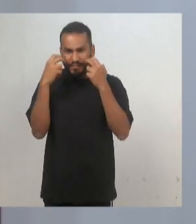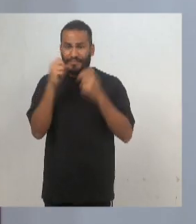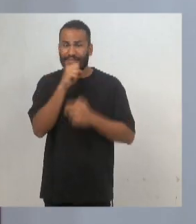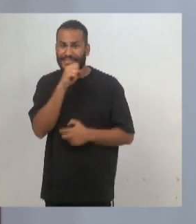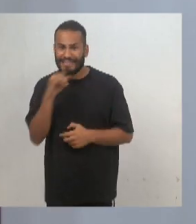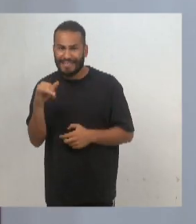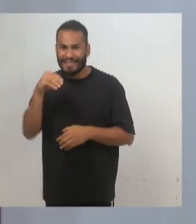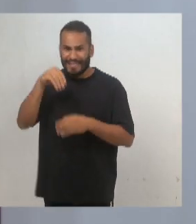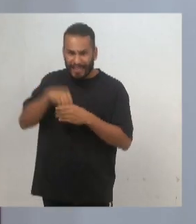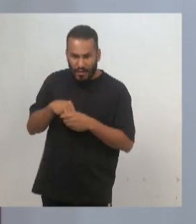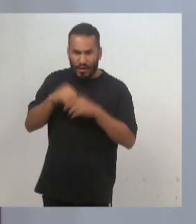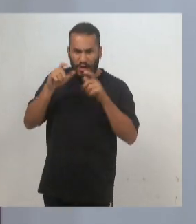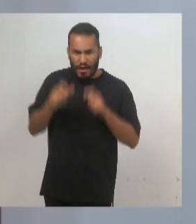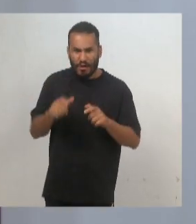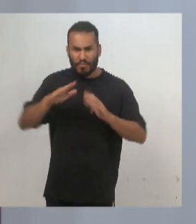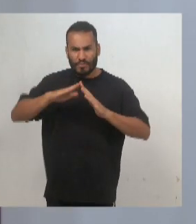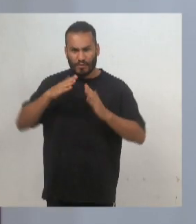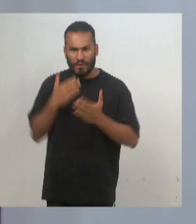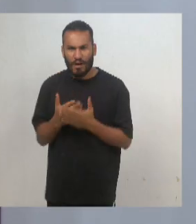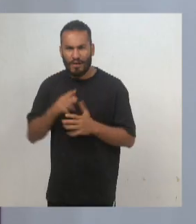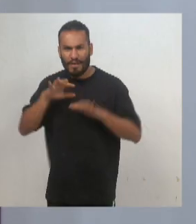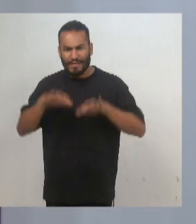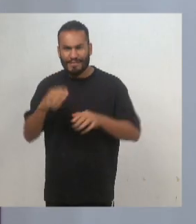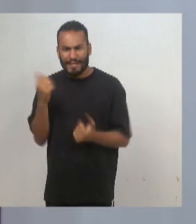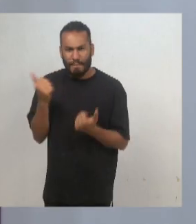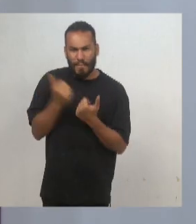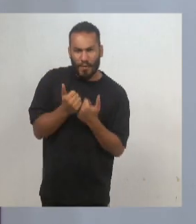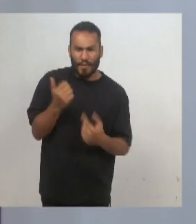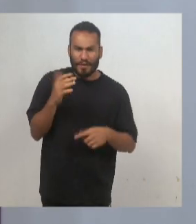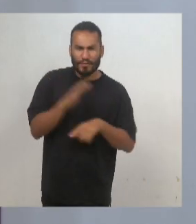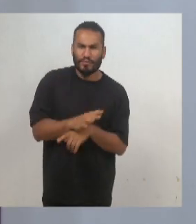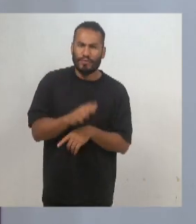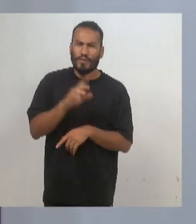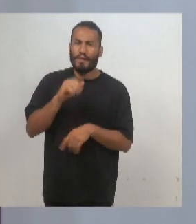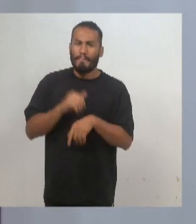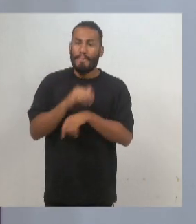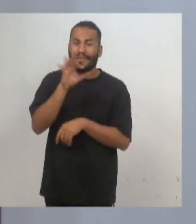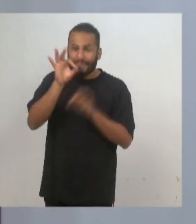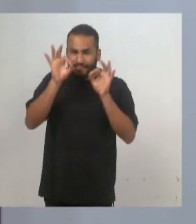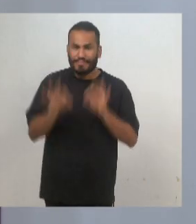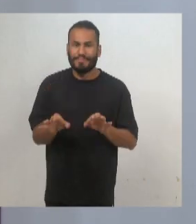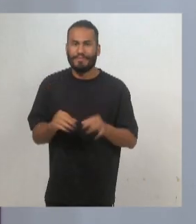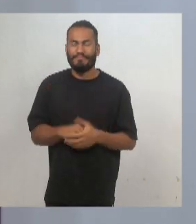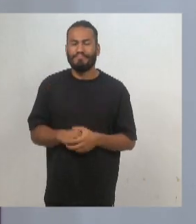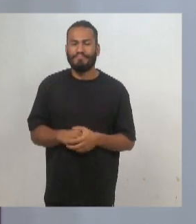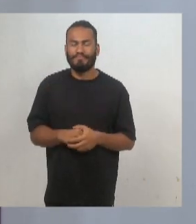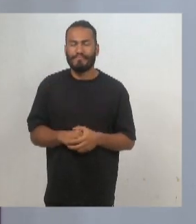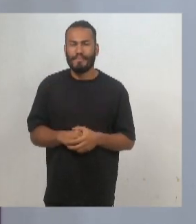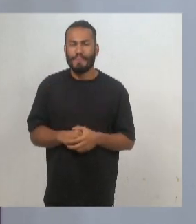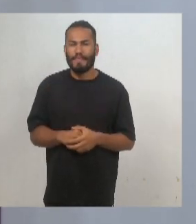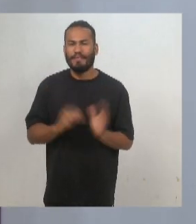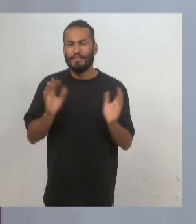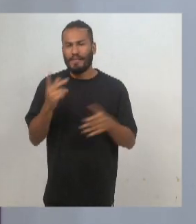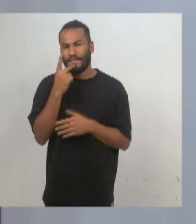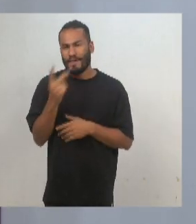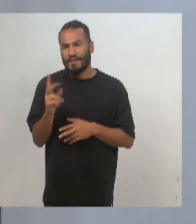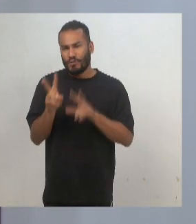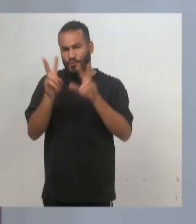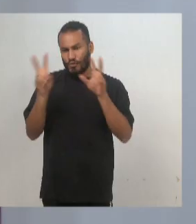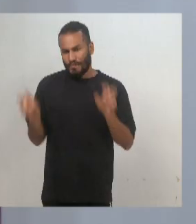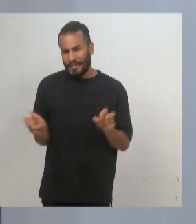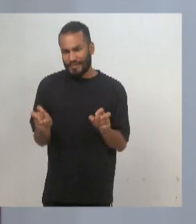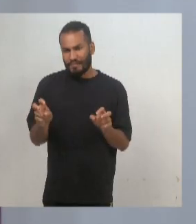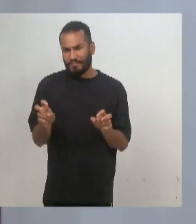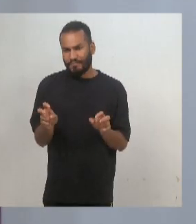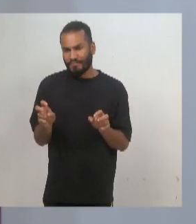tiver dentro do ambiente escolar esse apoio, essa ajuda, será muito mais efetivo. E já que eu estou falando de